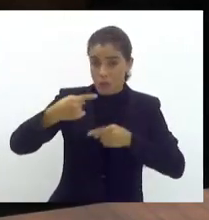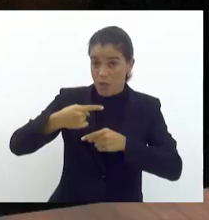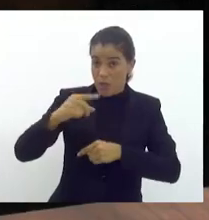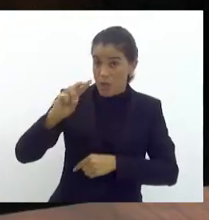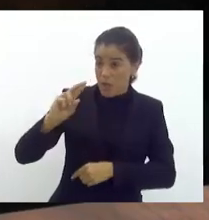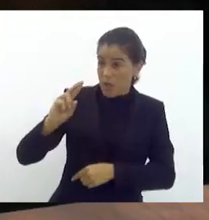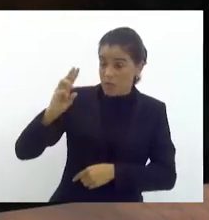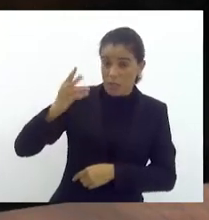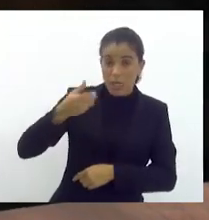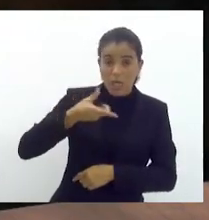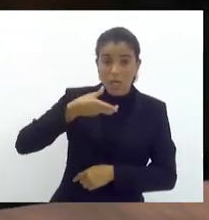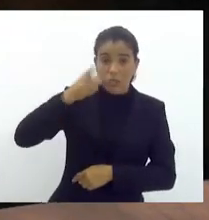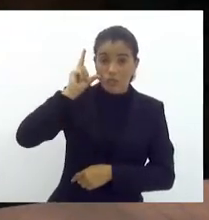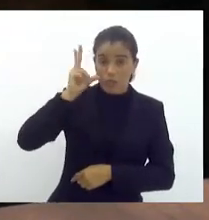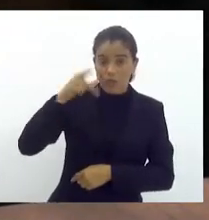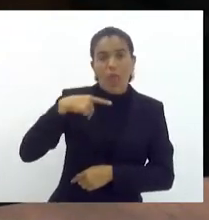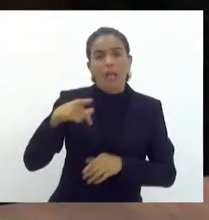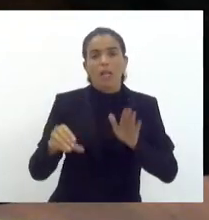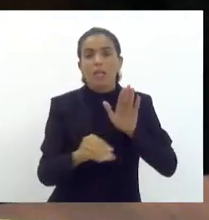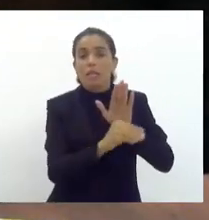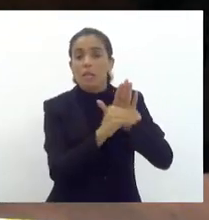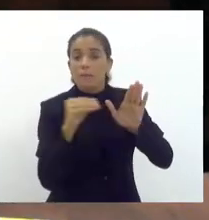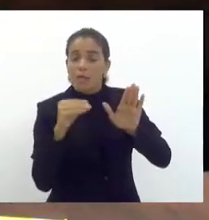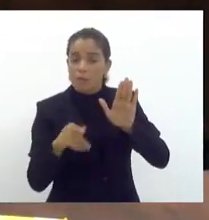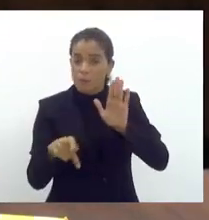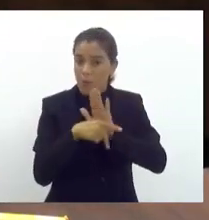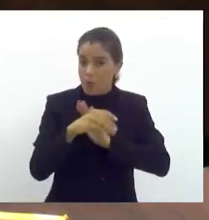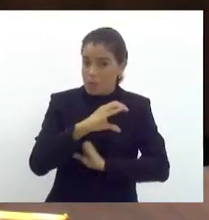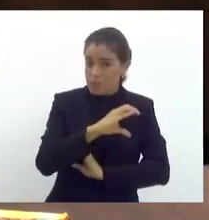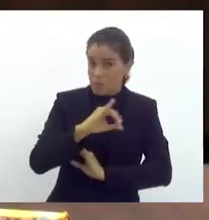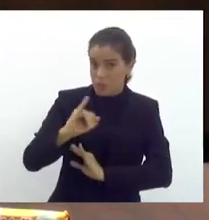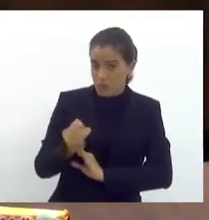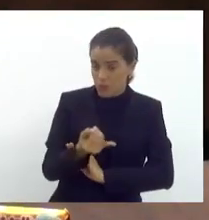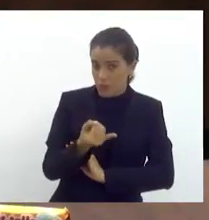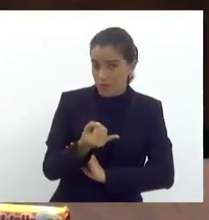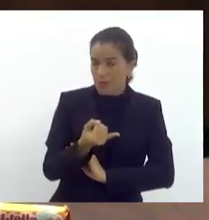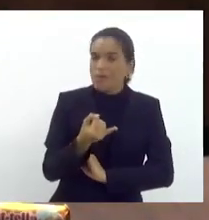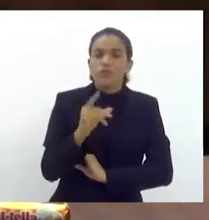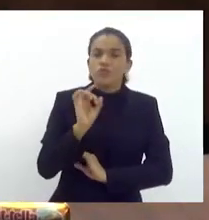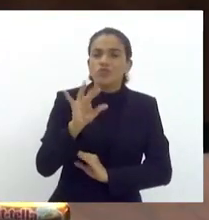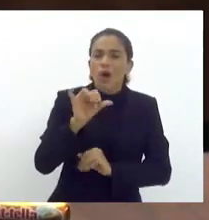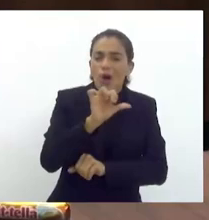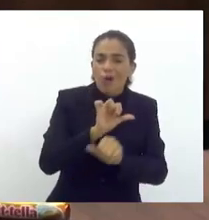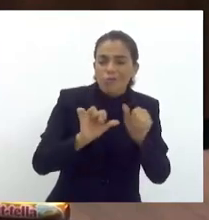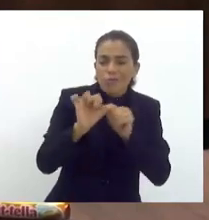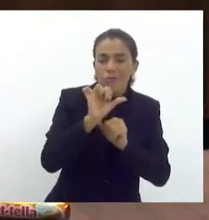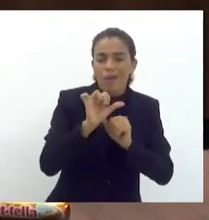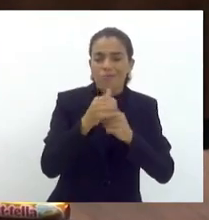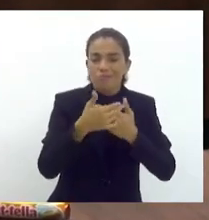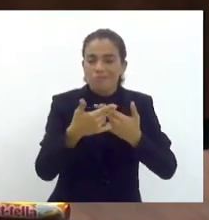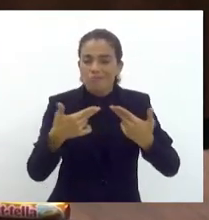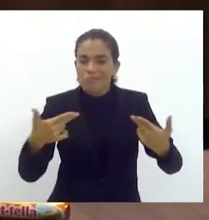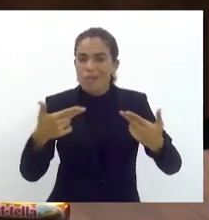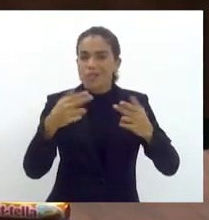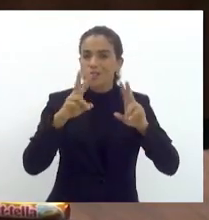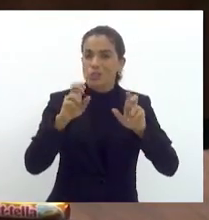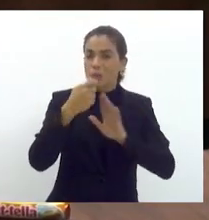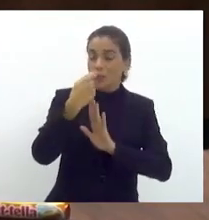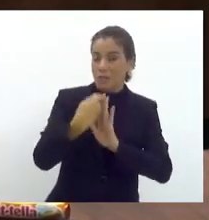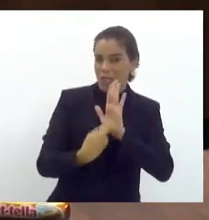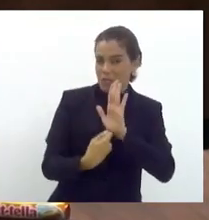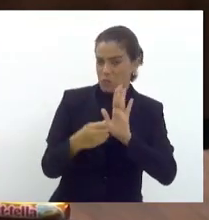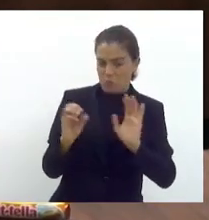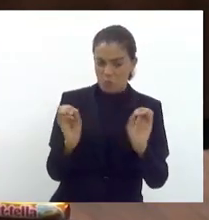ele recebeu emendas da ccj corrigindo apenas questões relativas ao texto